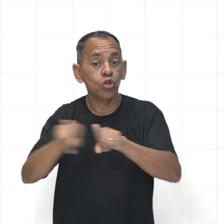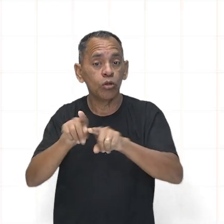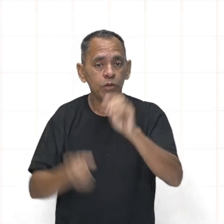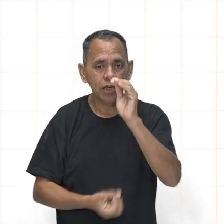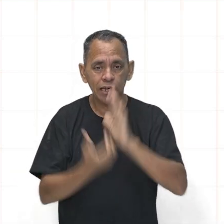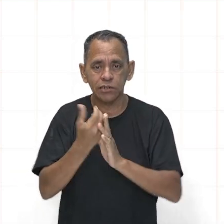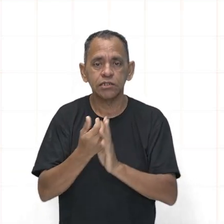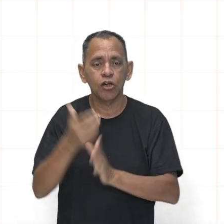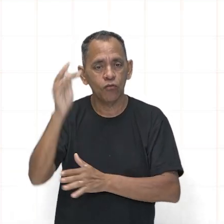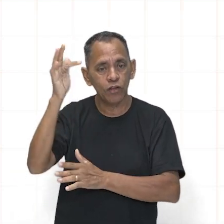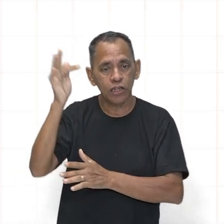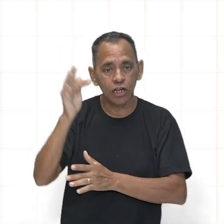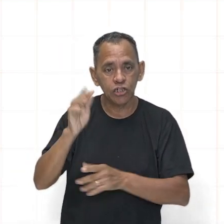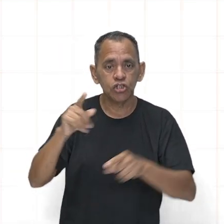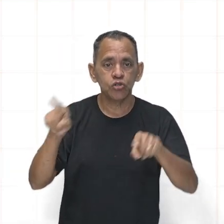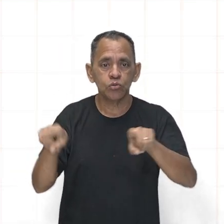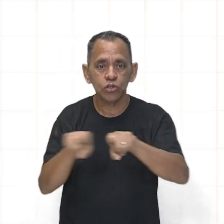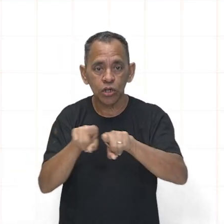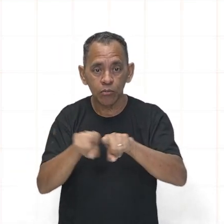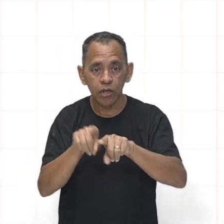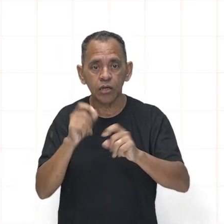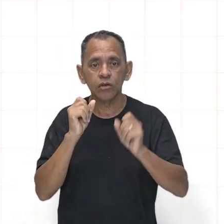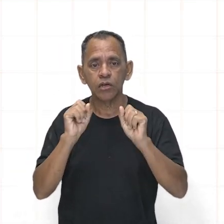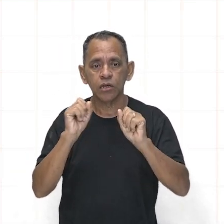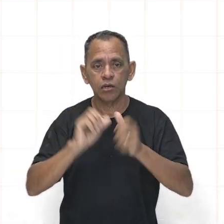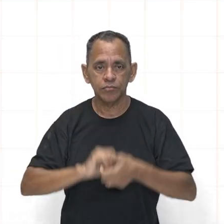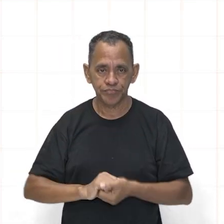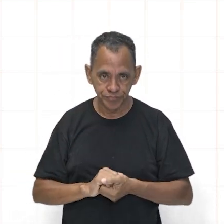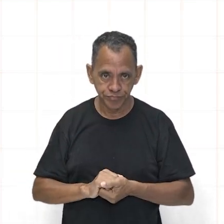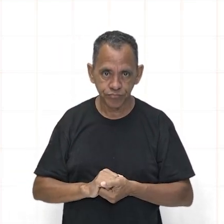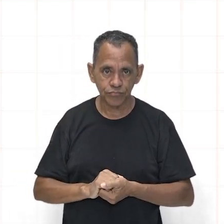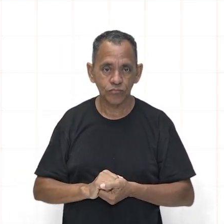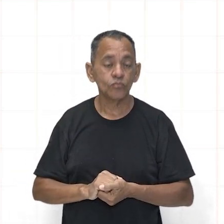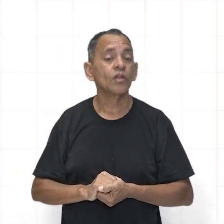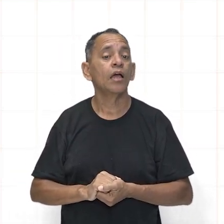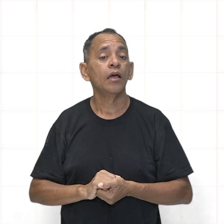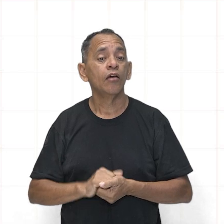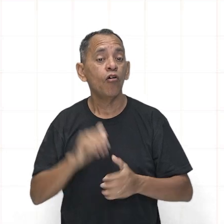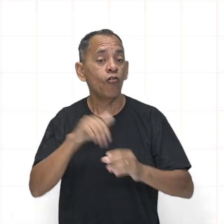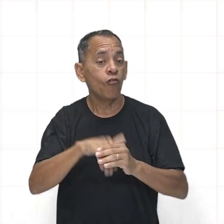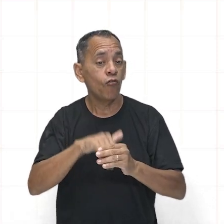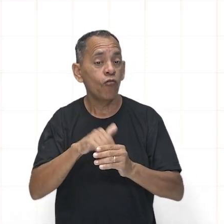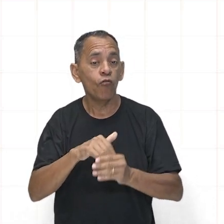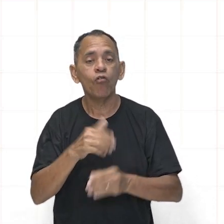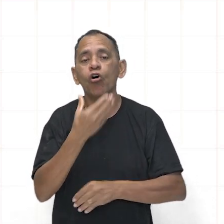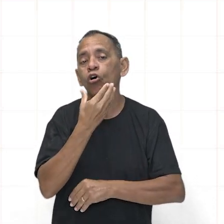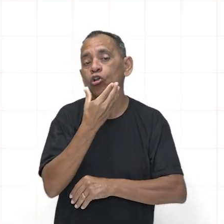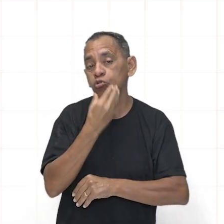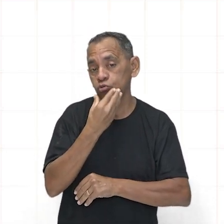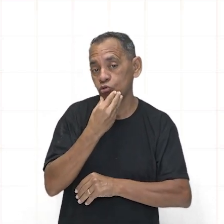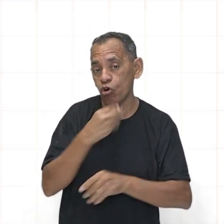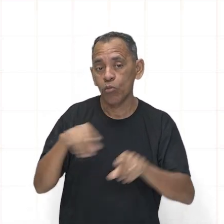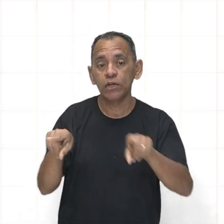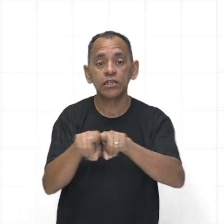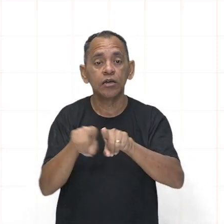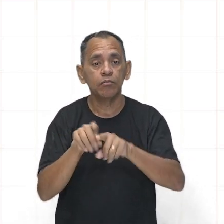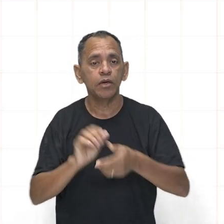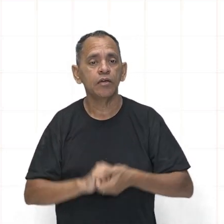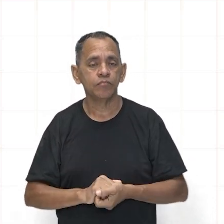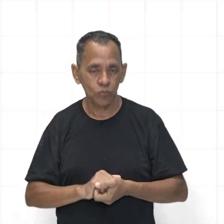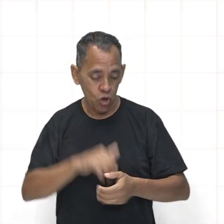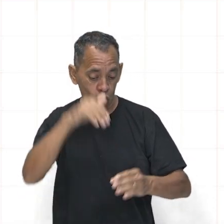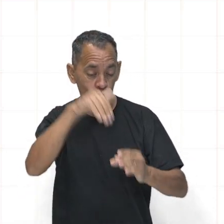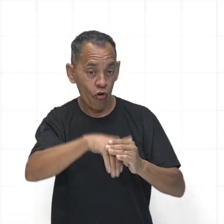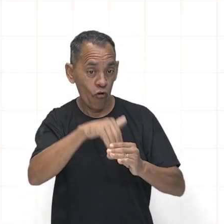Implantação do federalismo, estabelecimento do sufrágio universal masculino e fim do voto